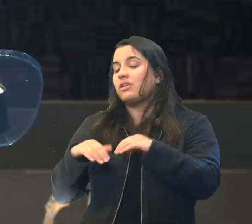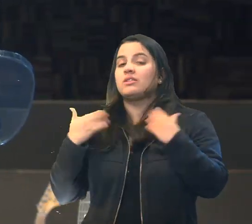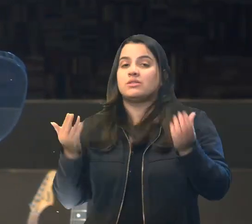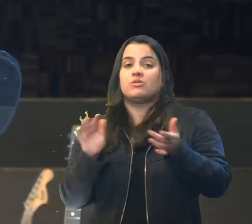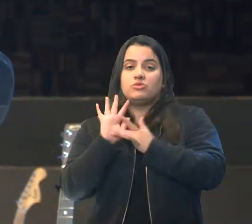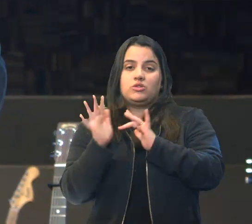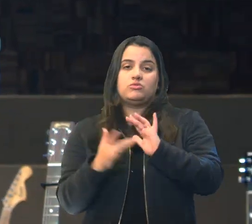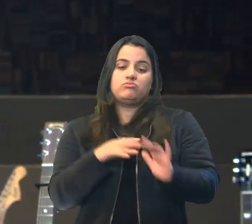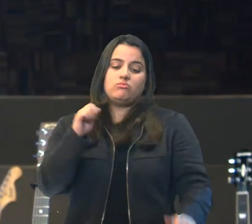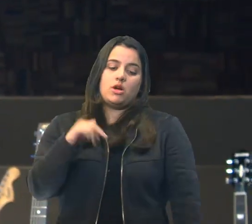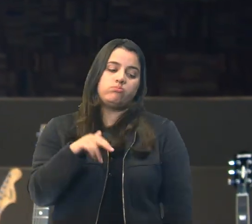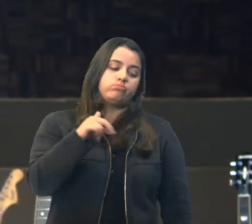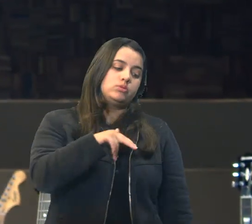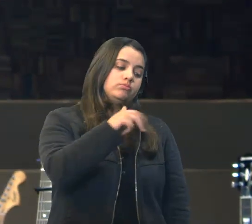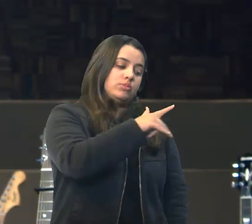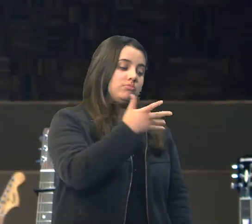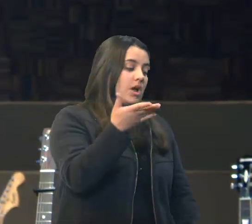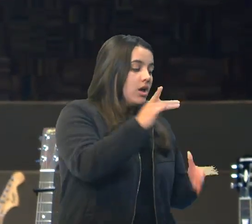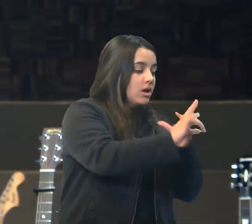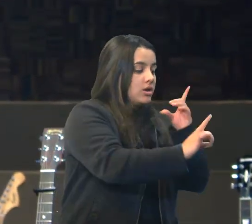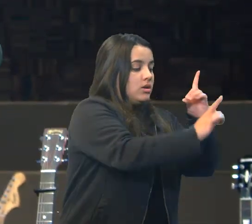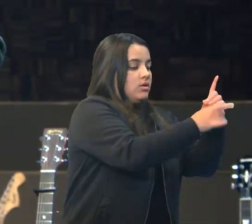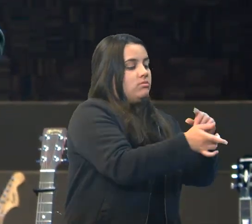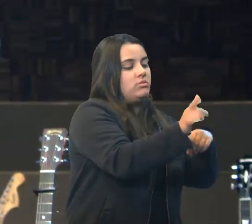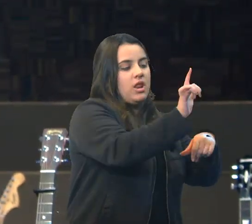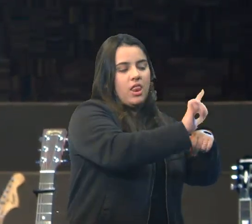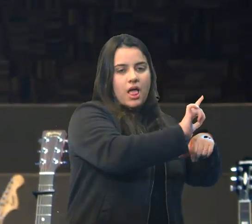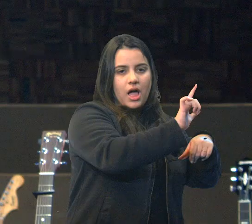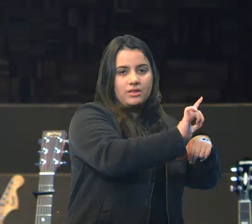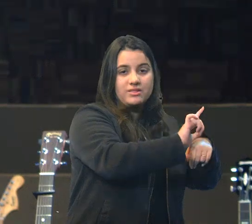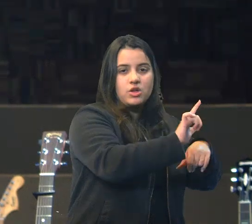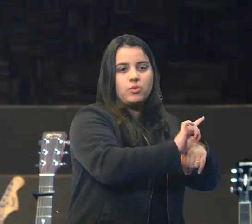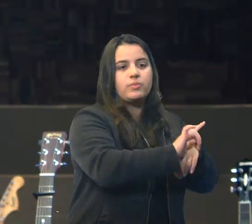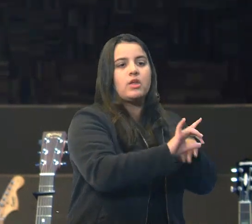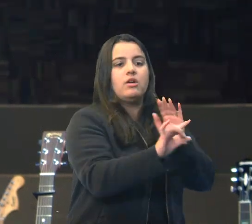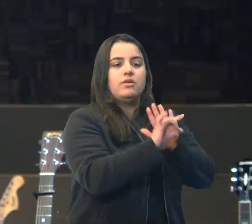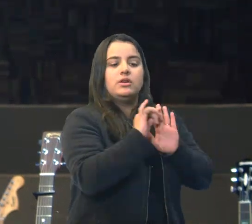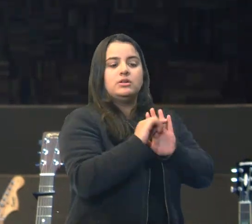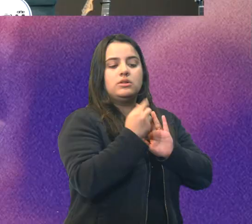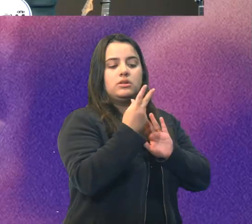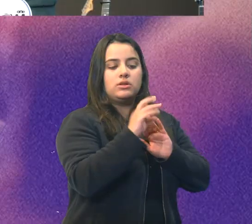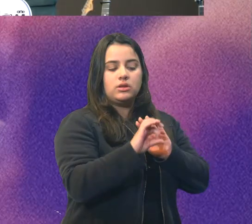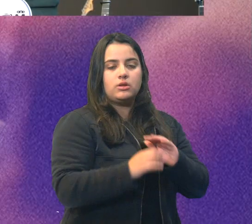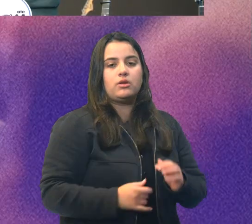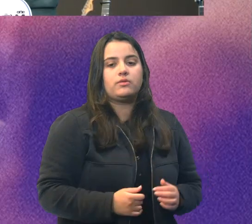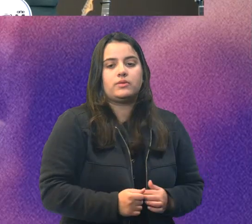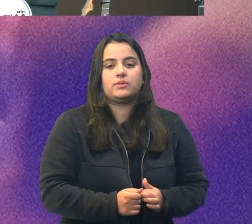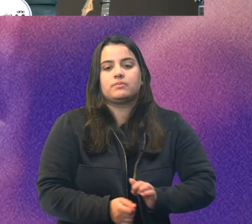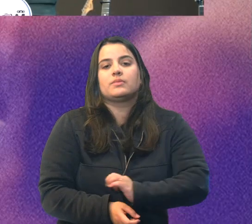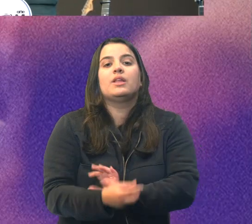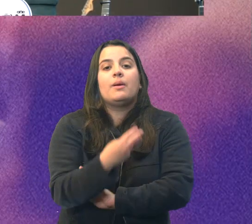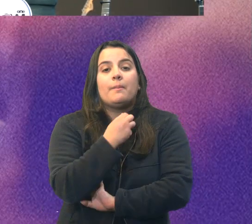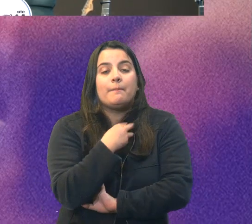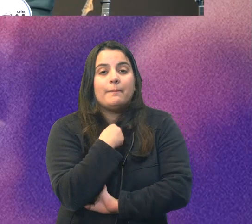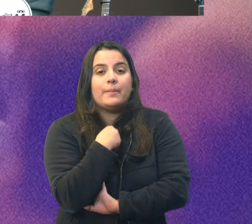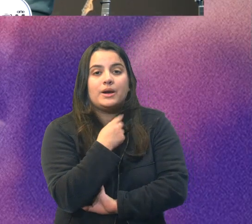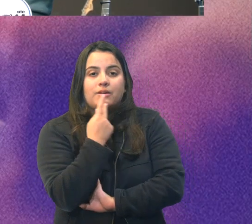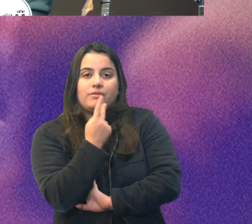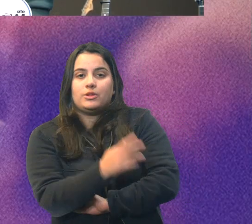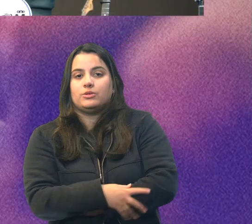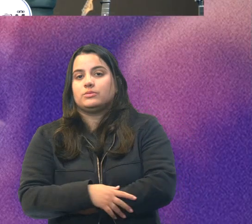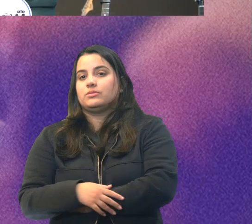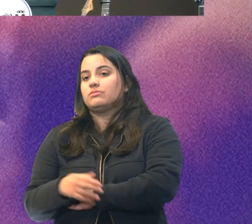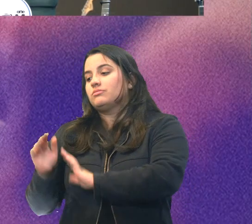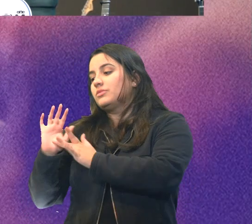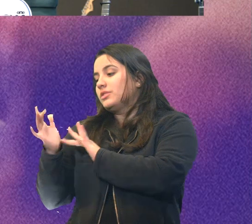e quando ele chega no sepulcro, no versículo 39, Marta, irmã do falecido, disse, Senhor, ele